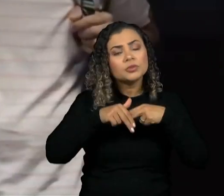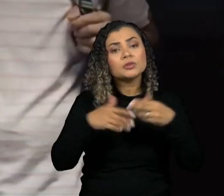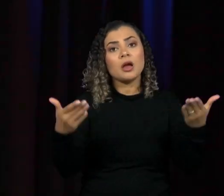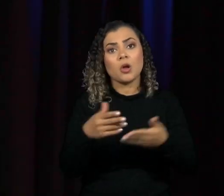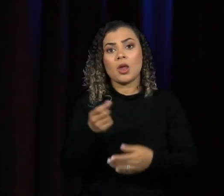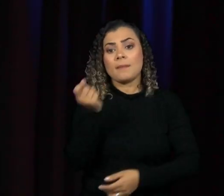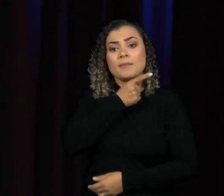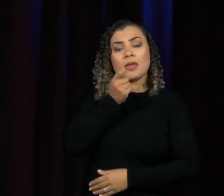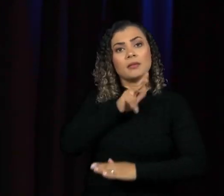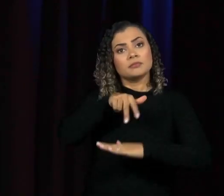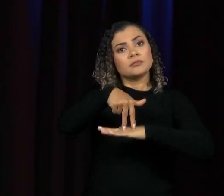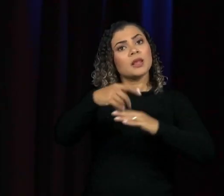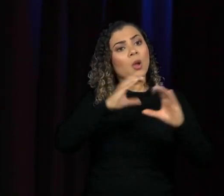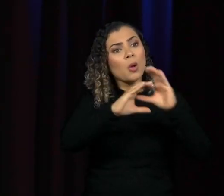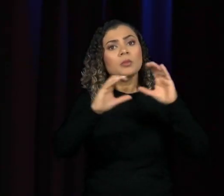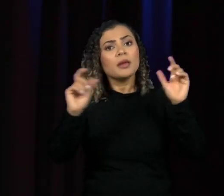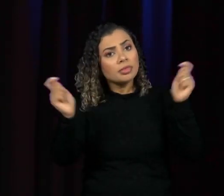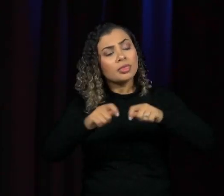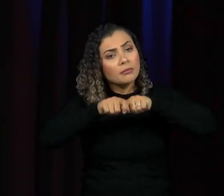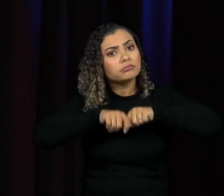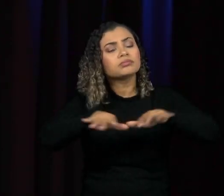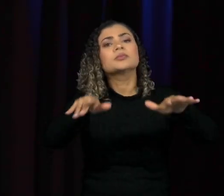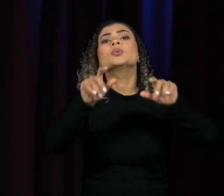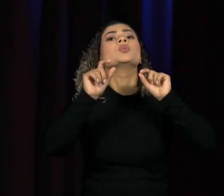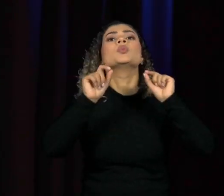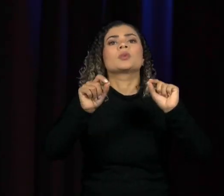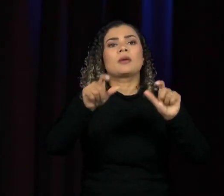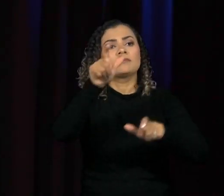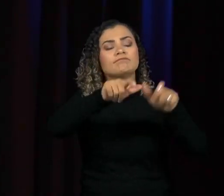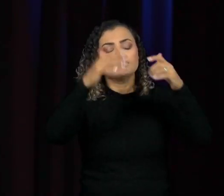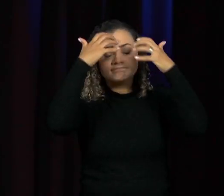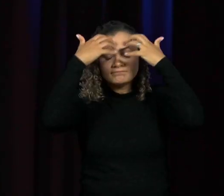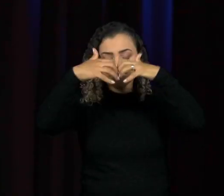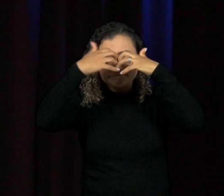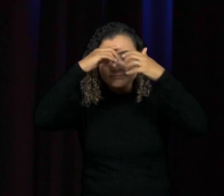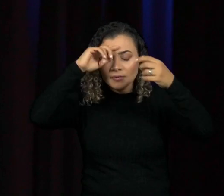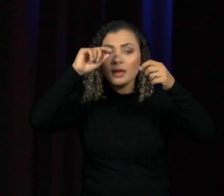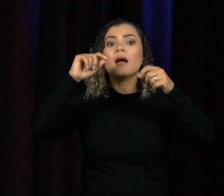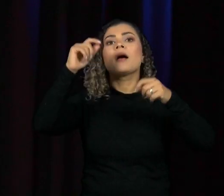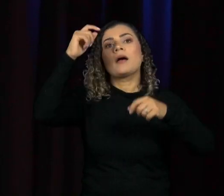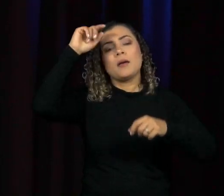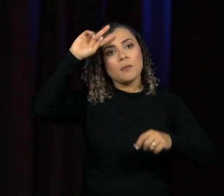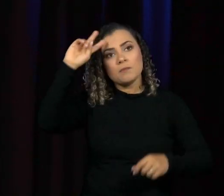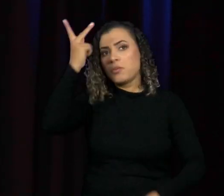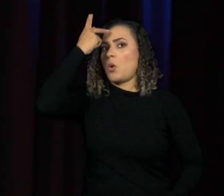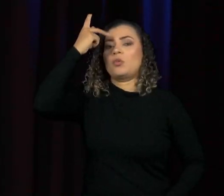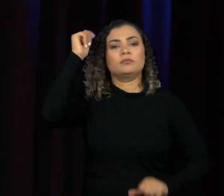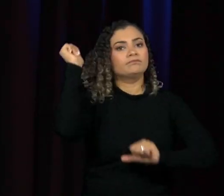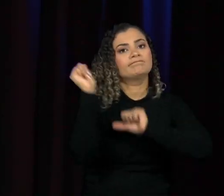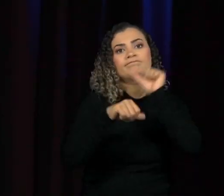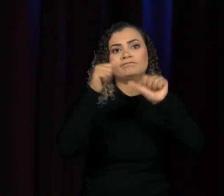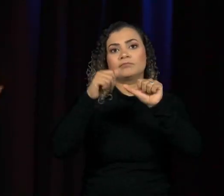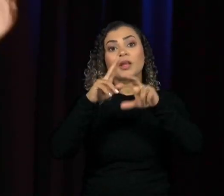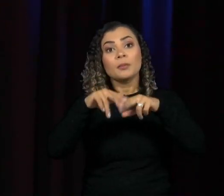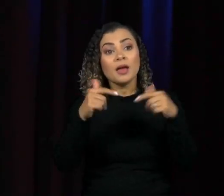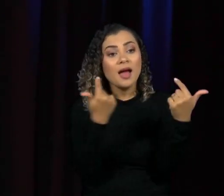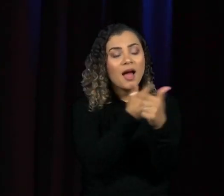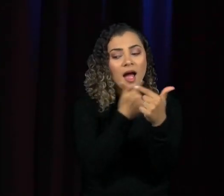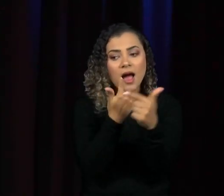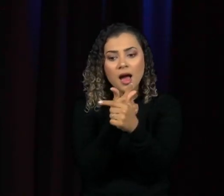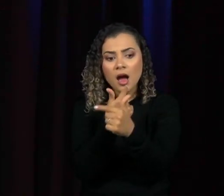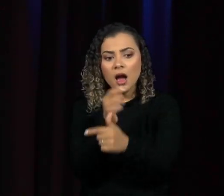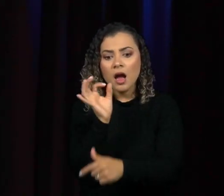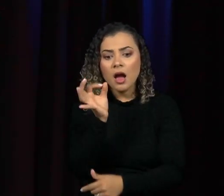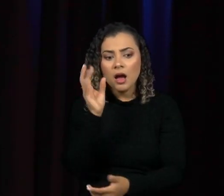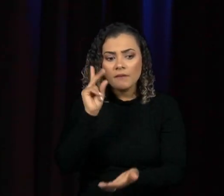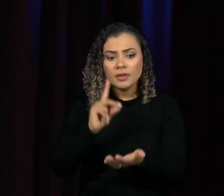com muita gente. E o fato de se comunicar com muita gente pode fazer a cabeça de muita gente mudar. Porque enquanto a galera tá dando uma risada, ela pode pensar